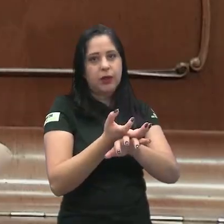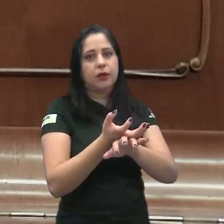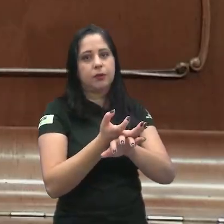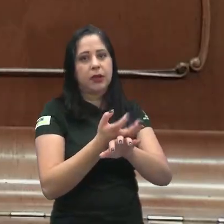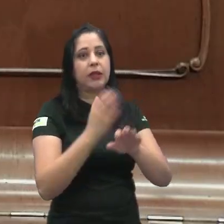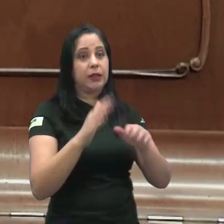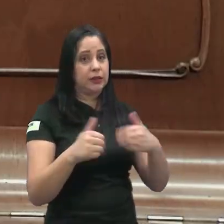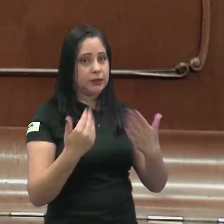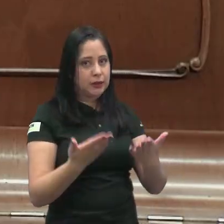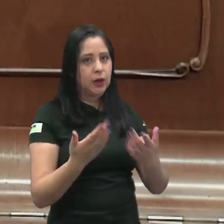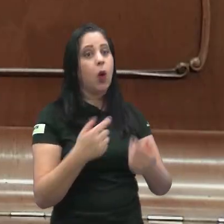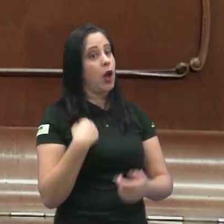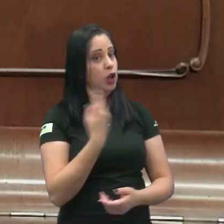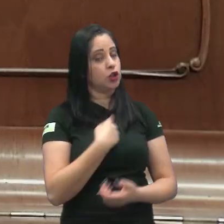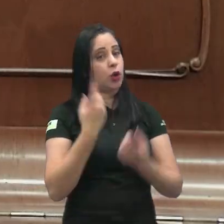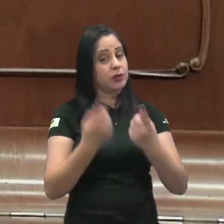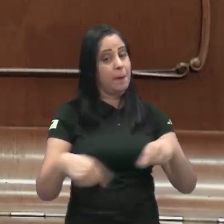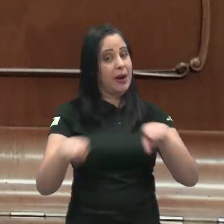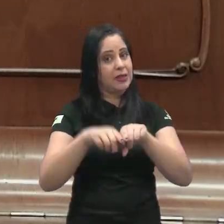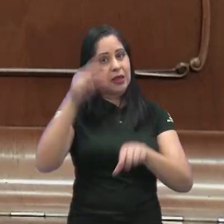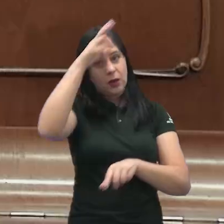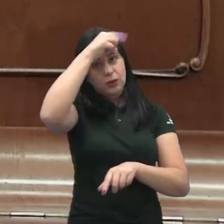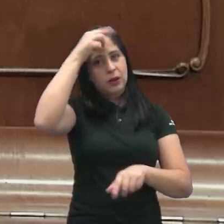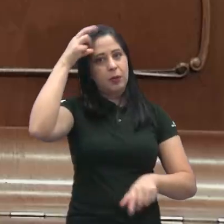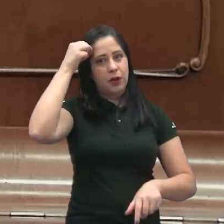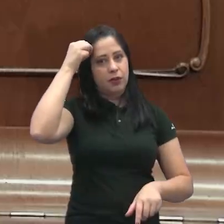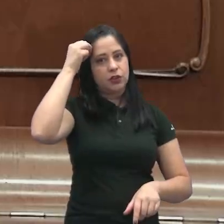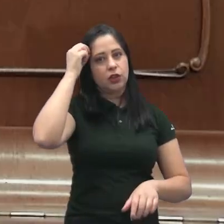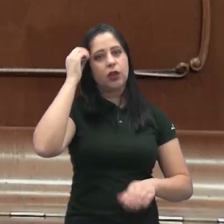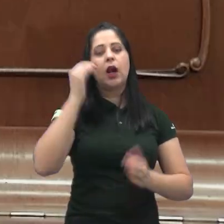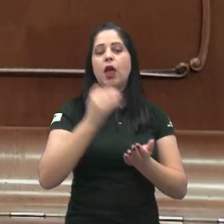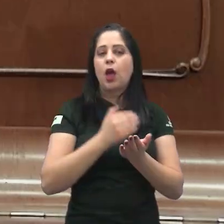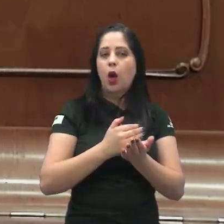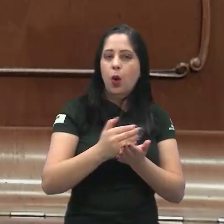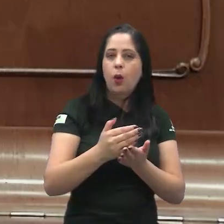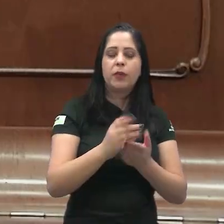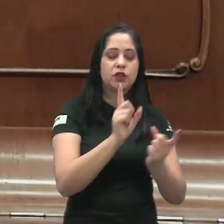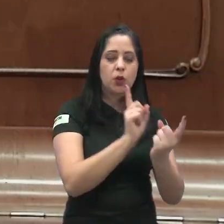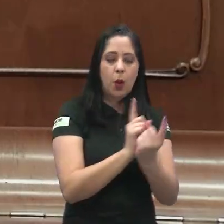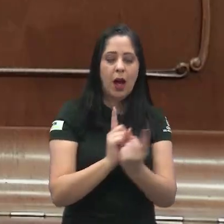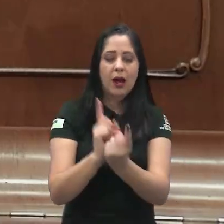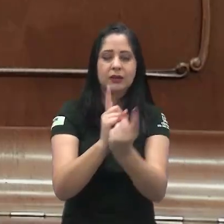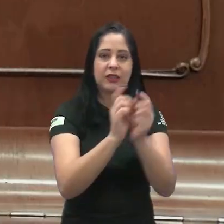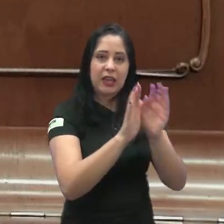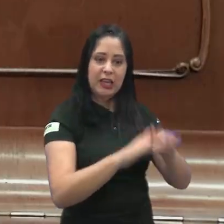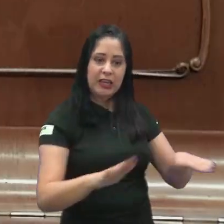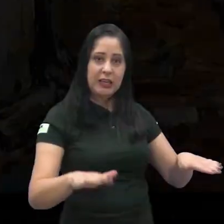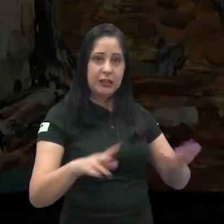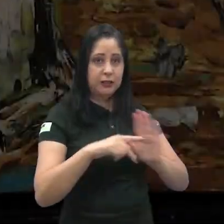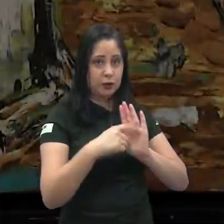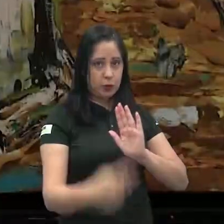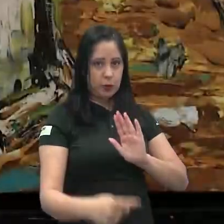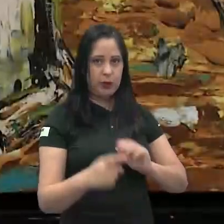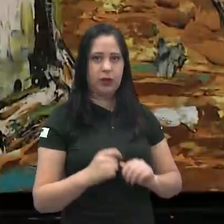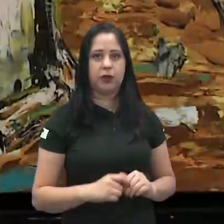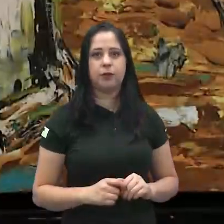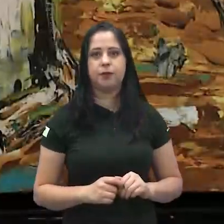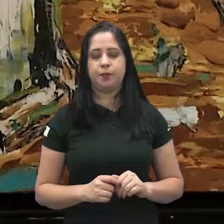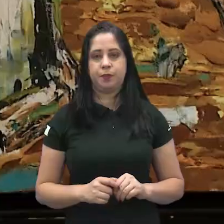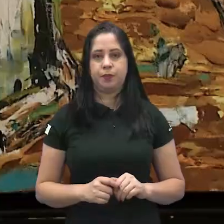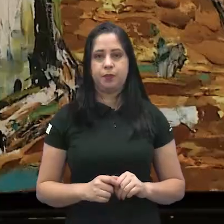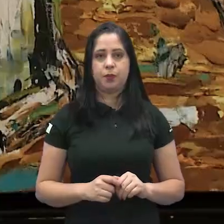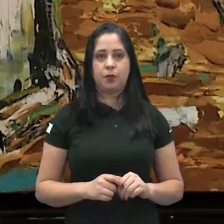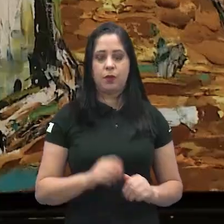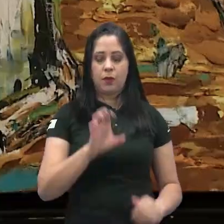nós ficamos parceiros da Prefeitura, então a gente começou a atender crianças da rede municipal. O Éden Lar sempre